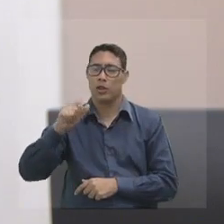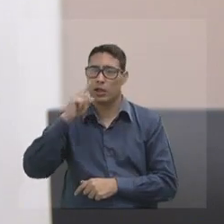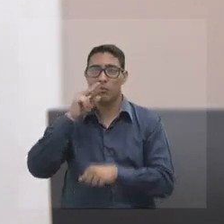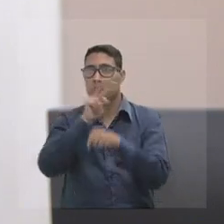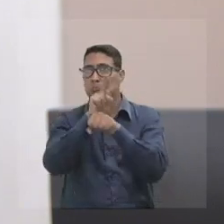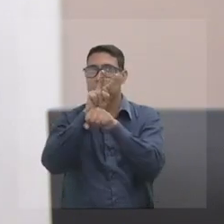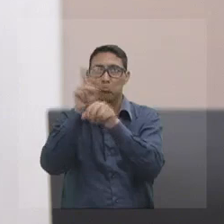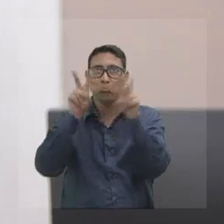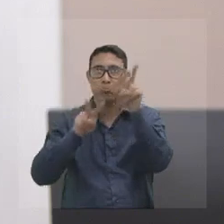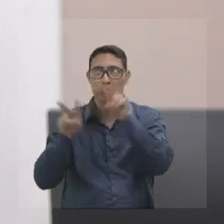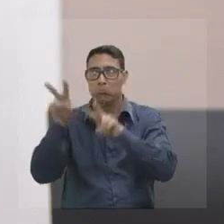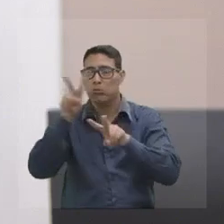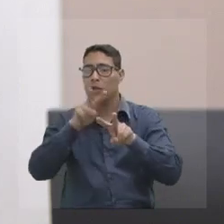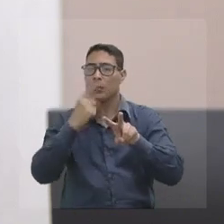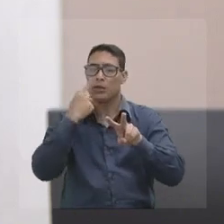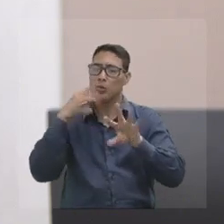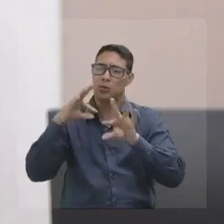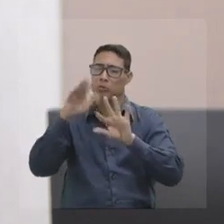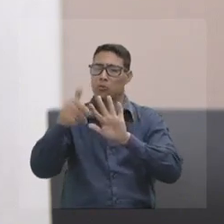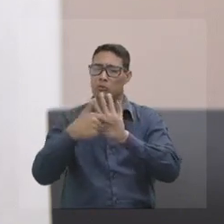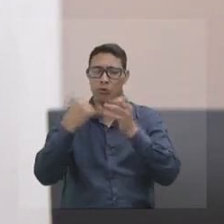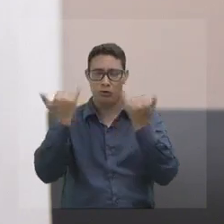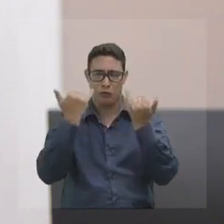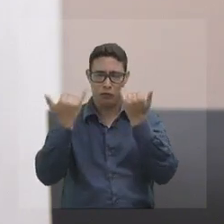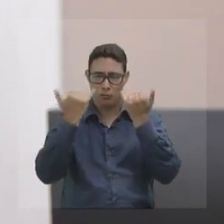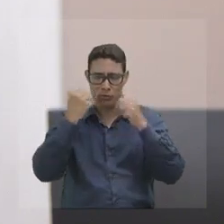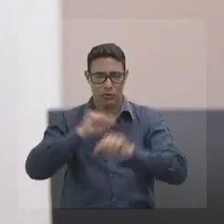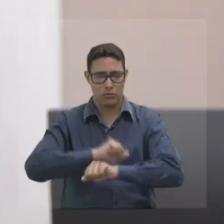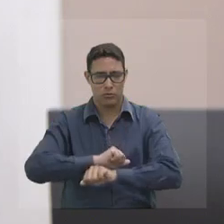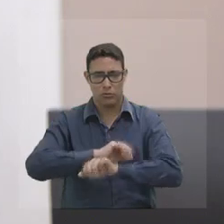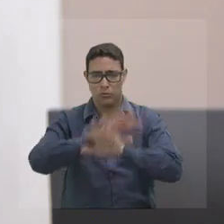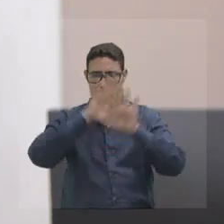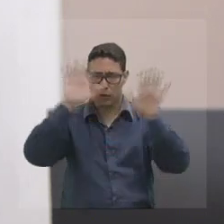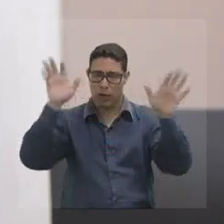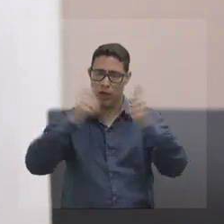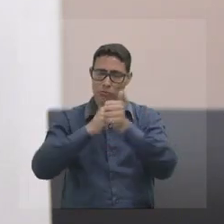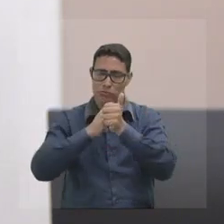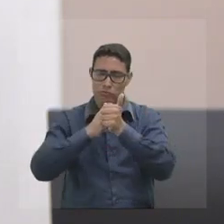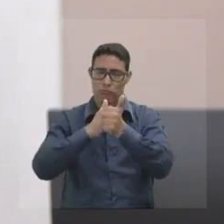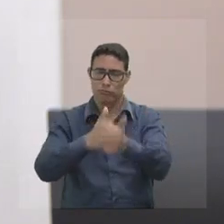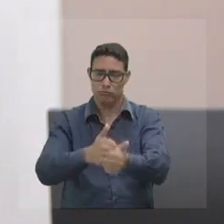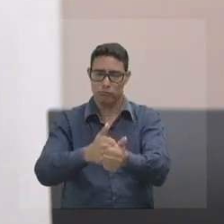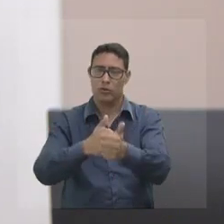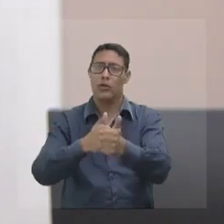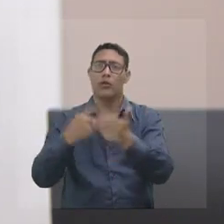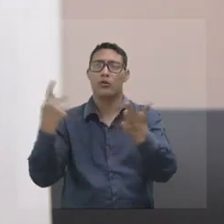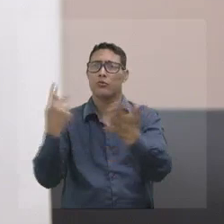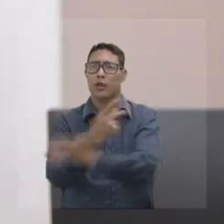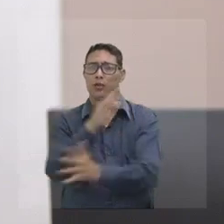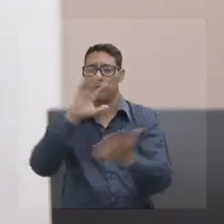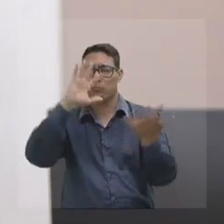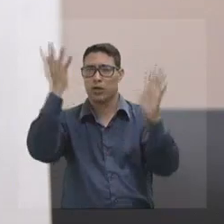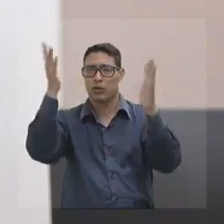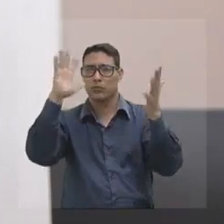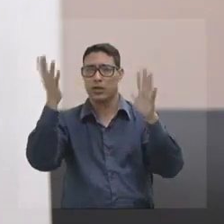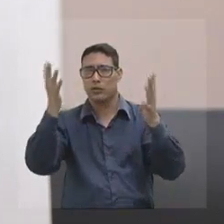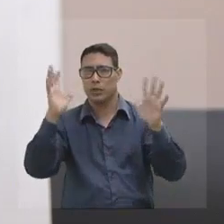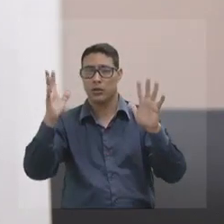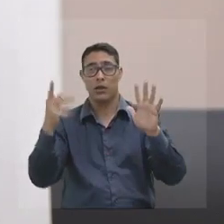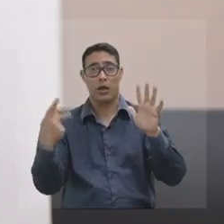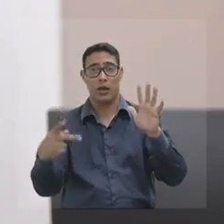a dados da Transparência todo esse acompanhamento da implementação é do plano de mudança climáticas do Estado de Minas Gerais